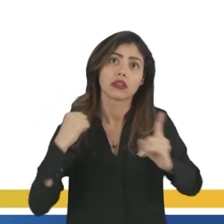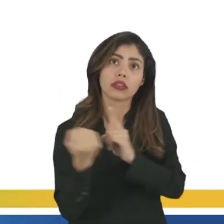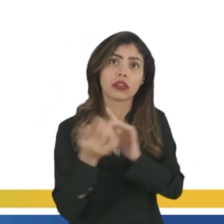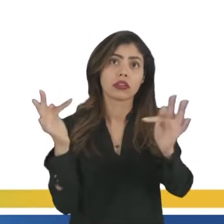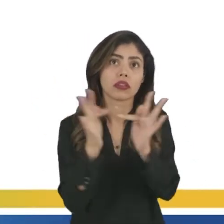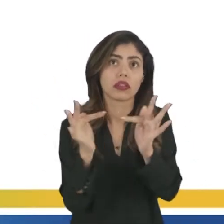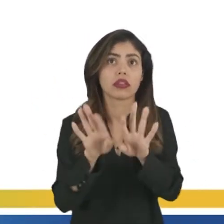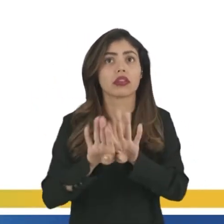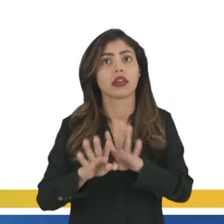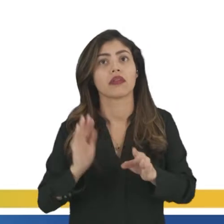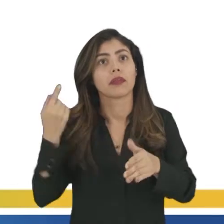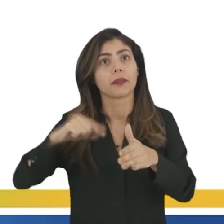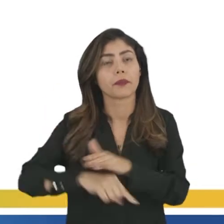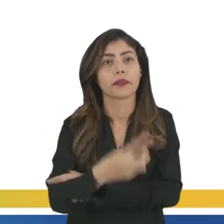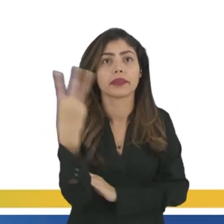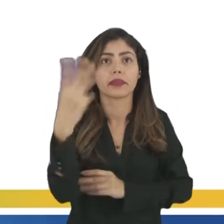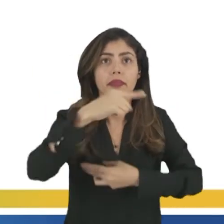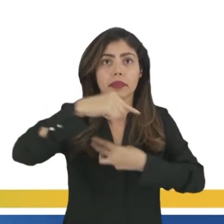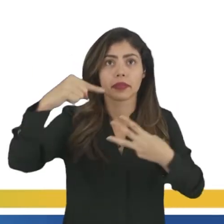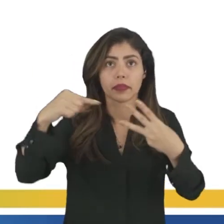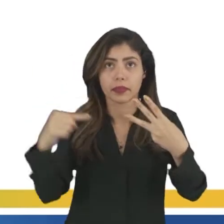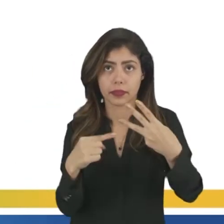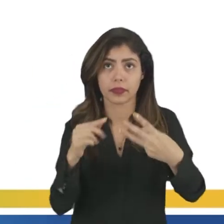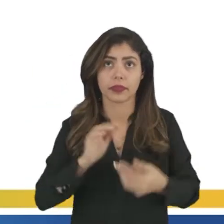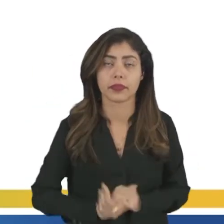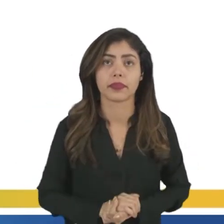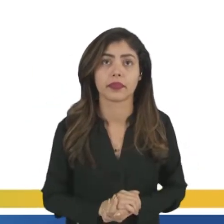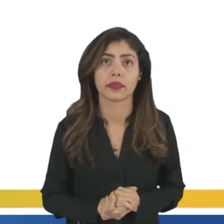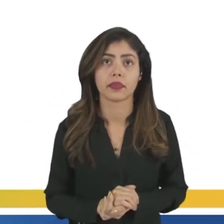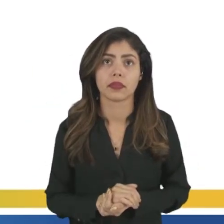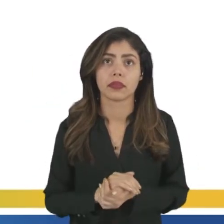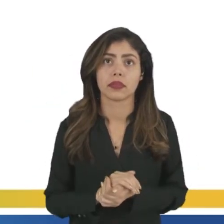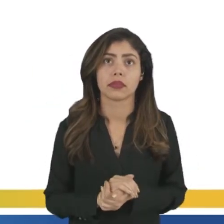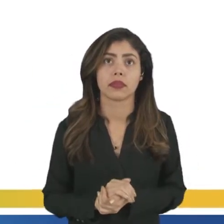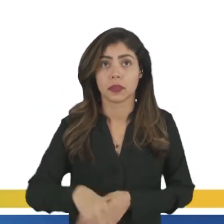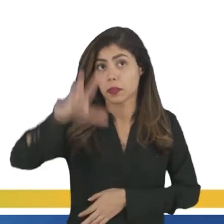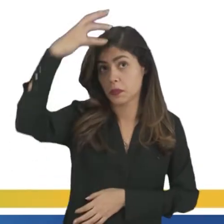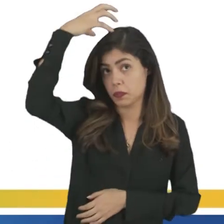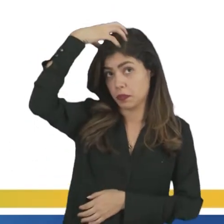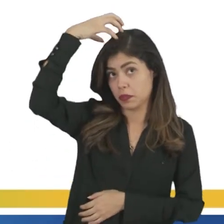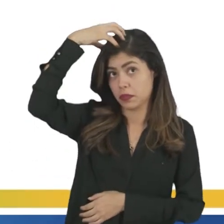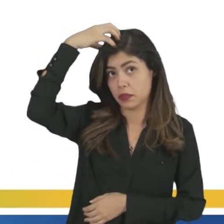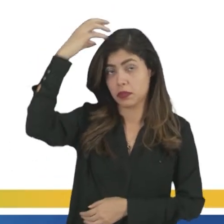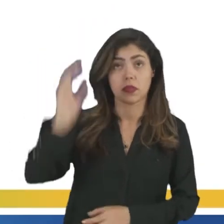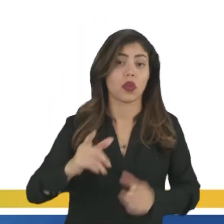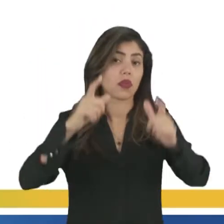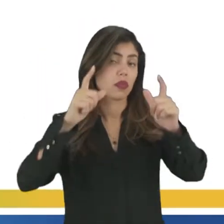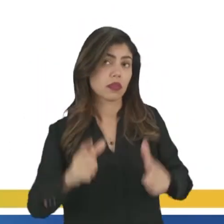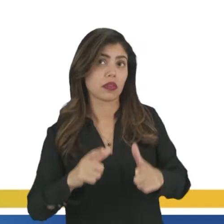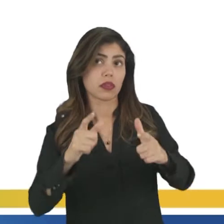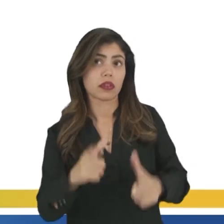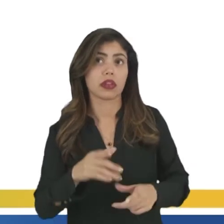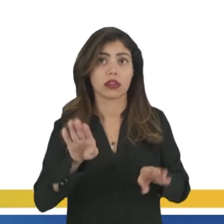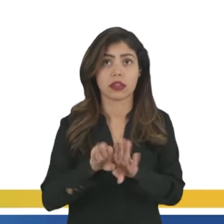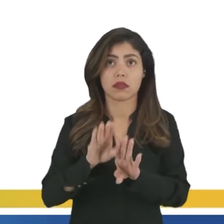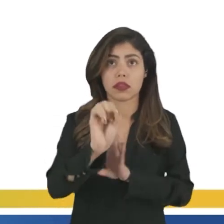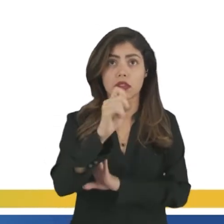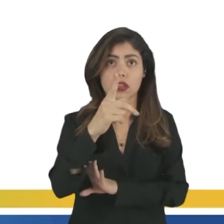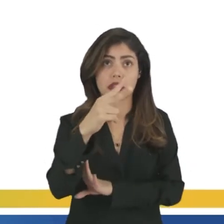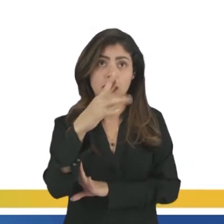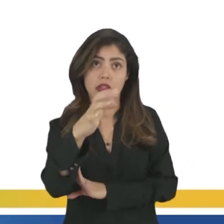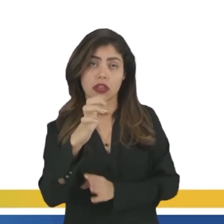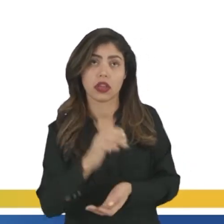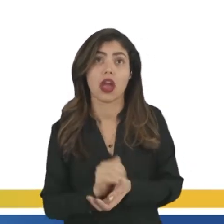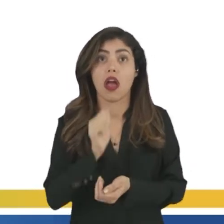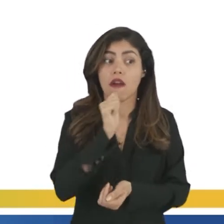estavam fundamentadas em 3 bases de poder, que era o rei, o templo e seus sacerdotes, né? Além do conselho